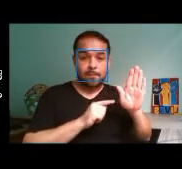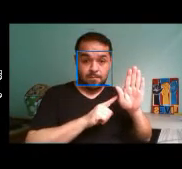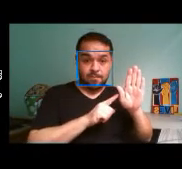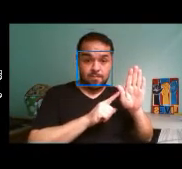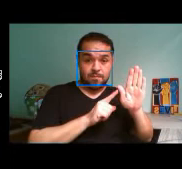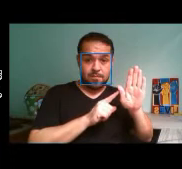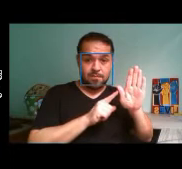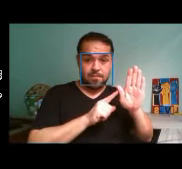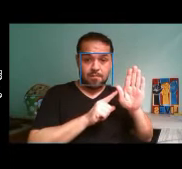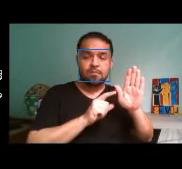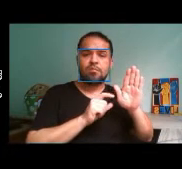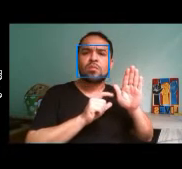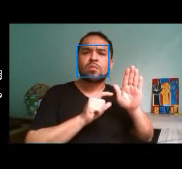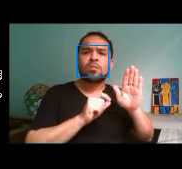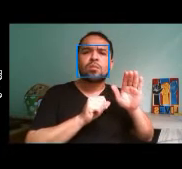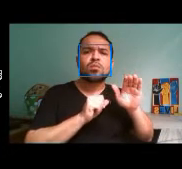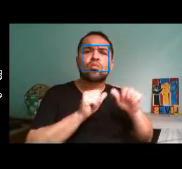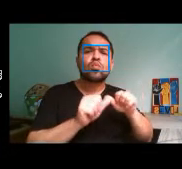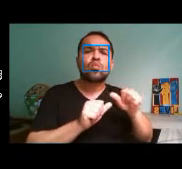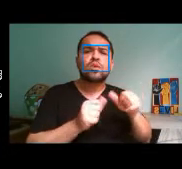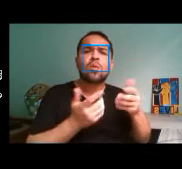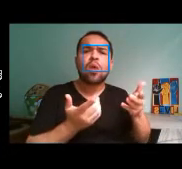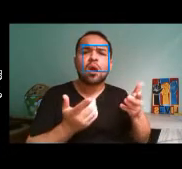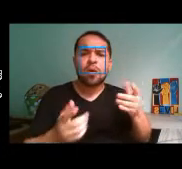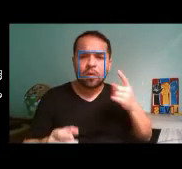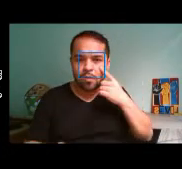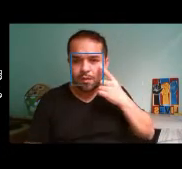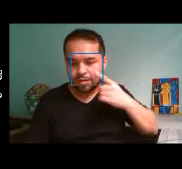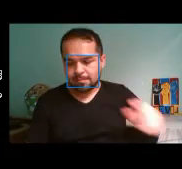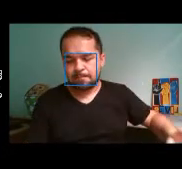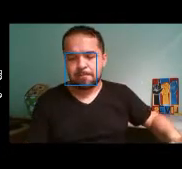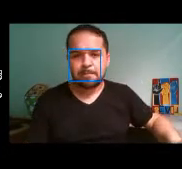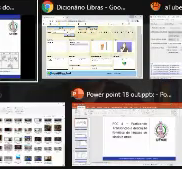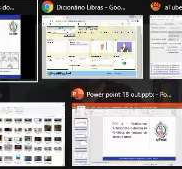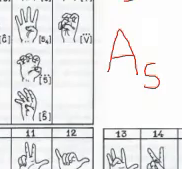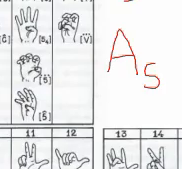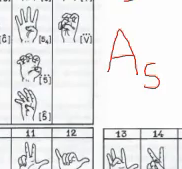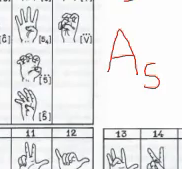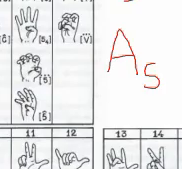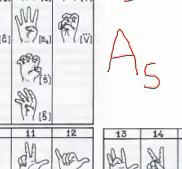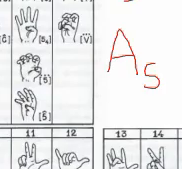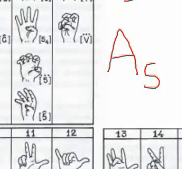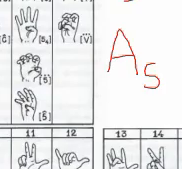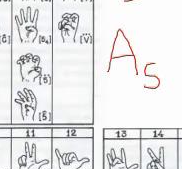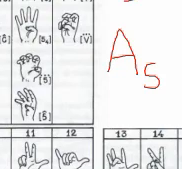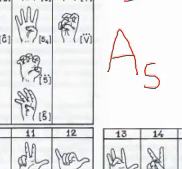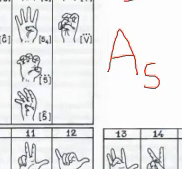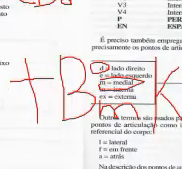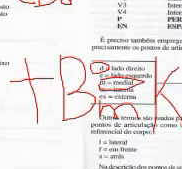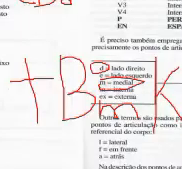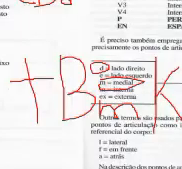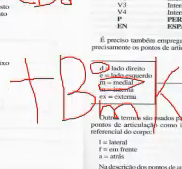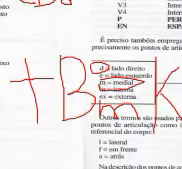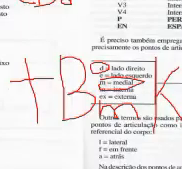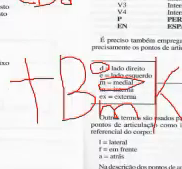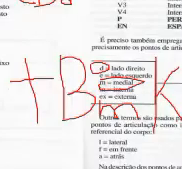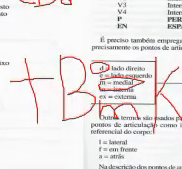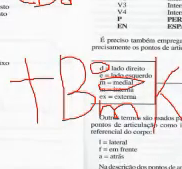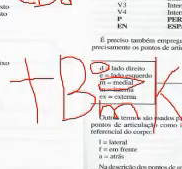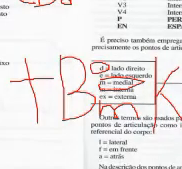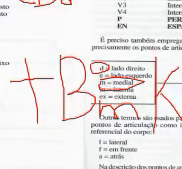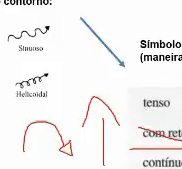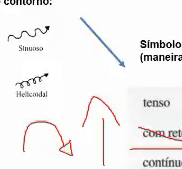para mostrar como é que a gente descreve essa alteração interna de configuração de mãos. Olha aqui.